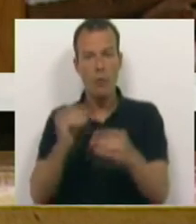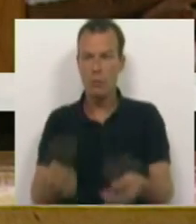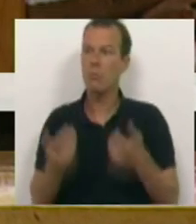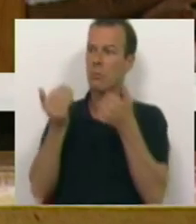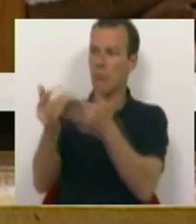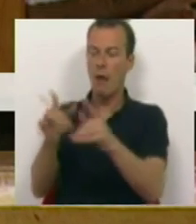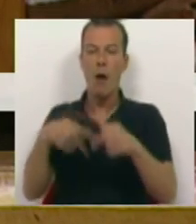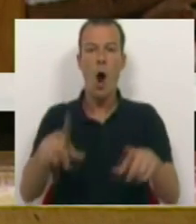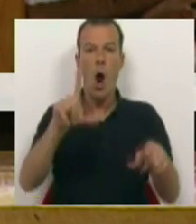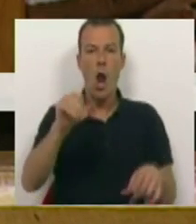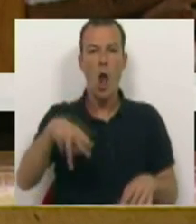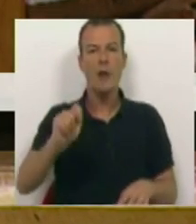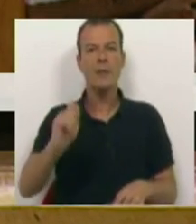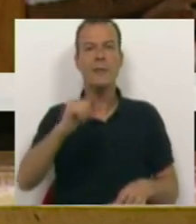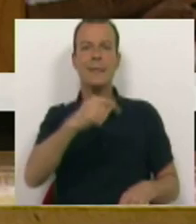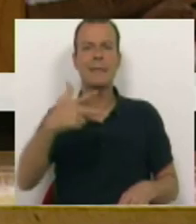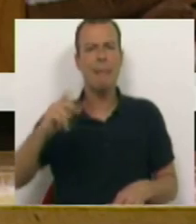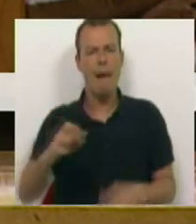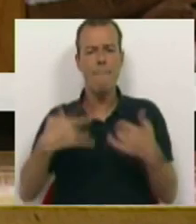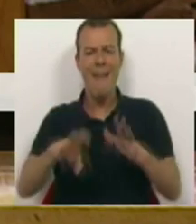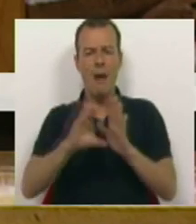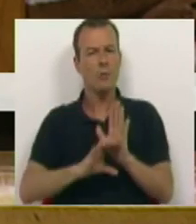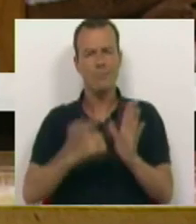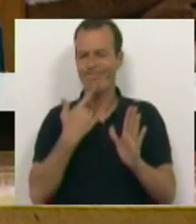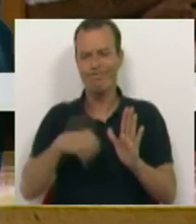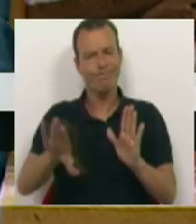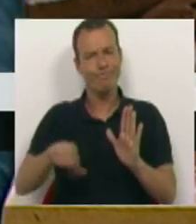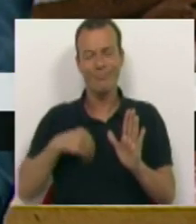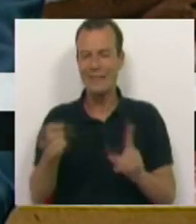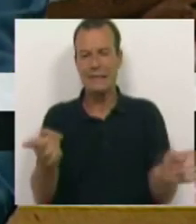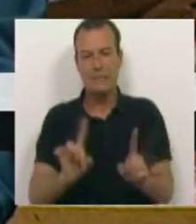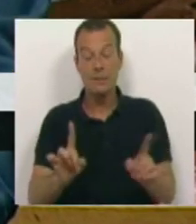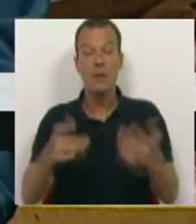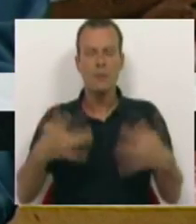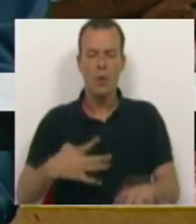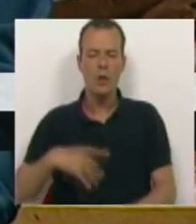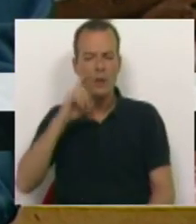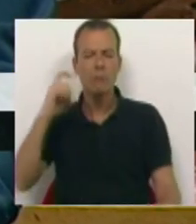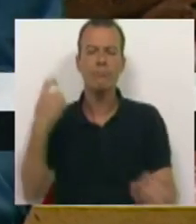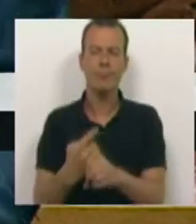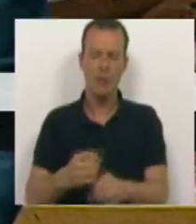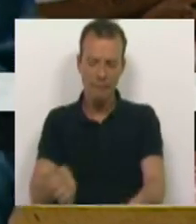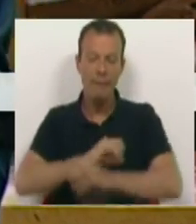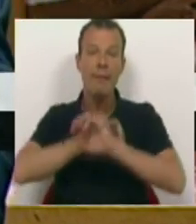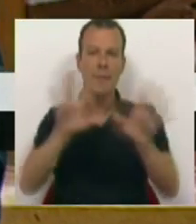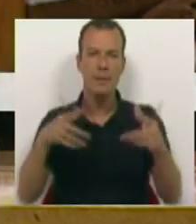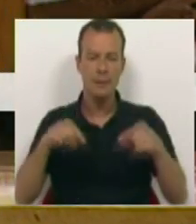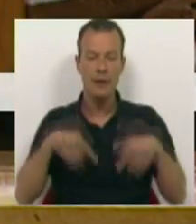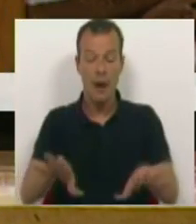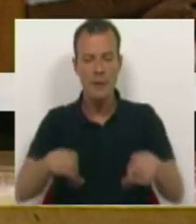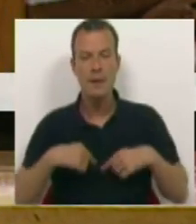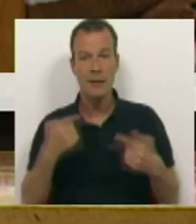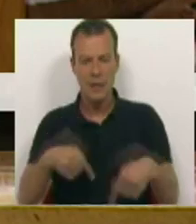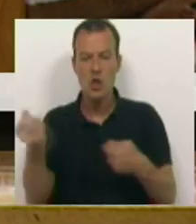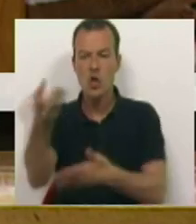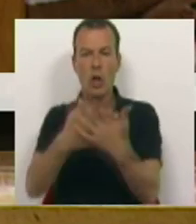em condições que são inaceitáveis. Senhoras e senhores deputados, não é demais exigir a clareza de assumir que este negócio vai